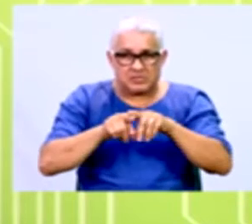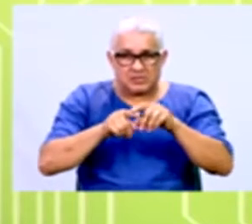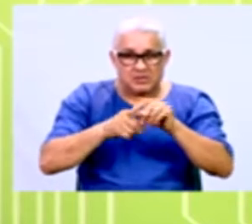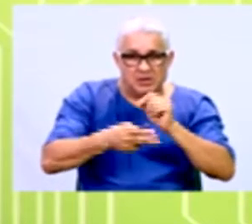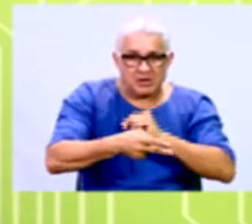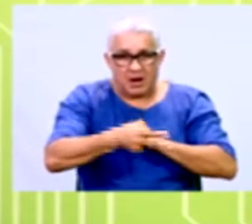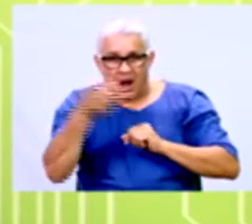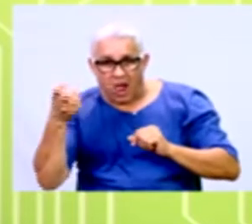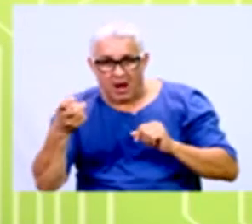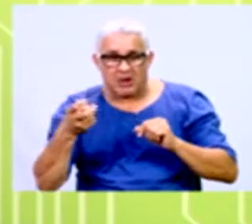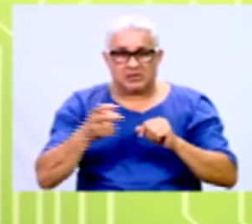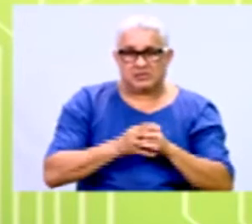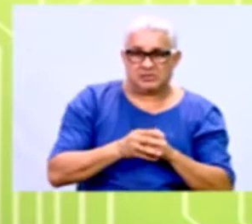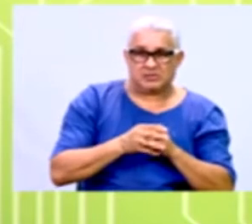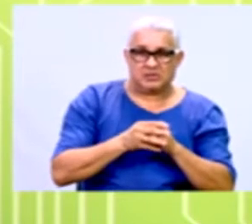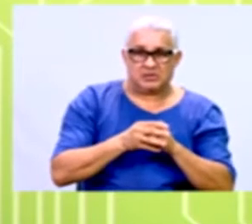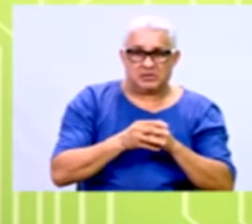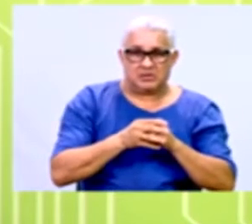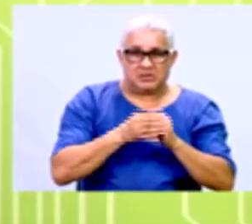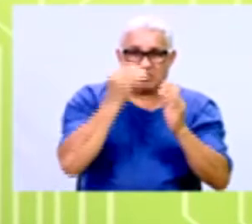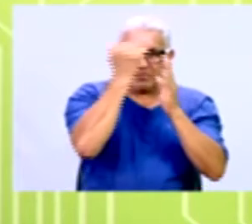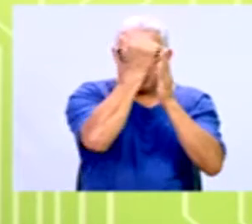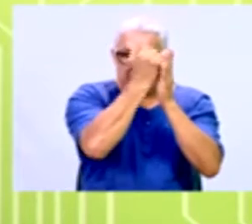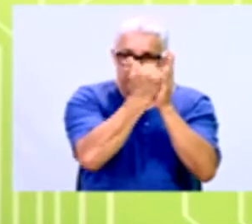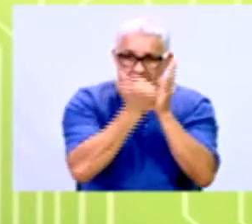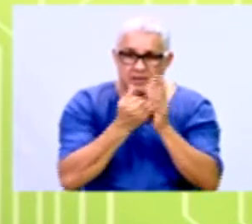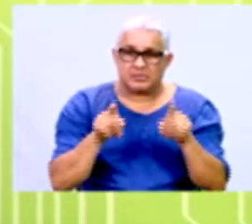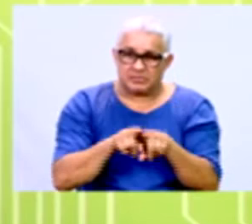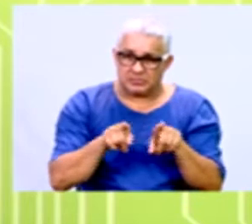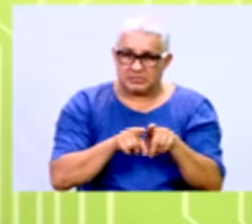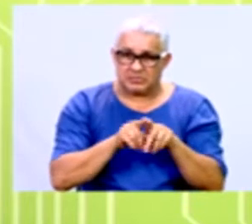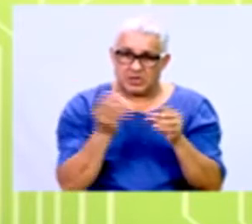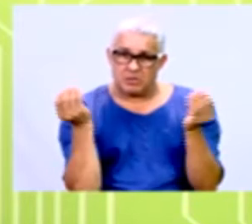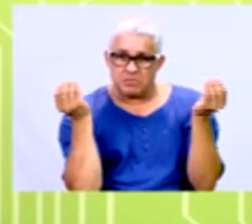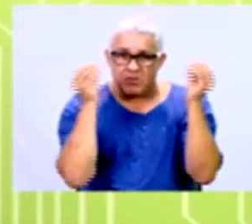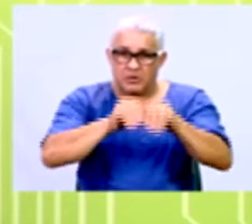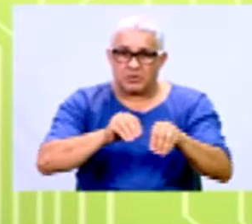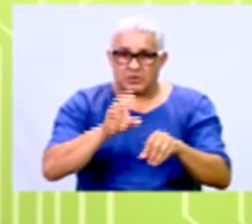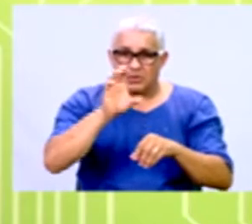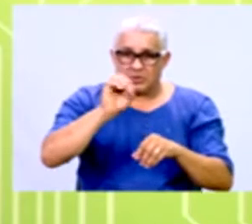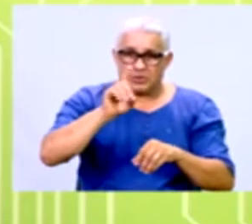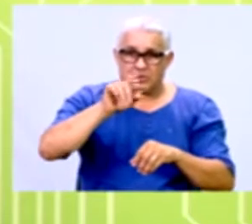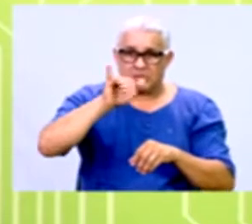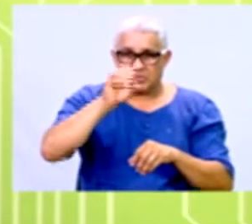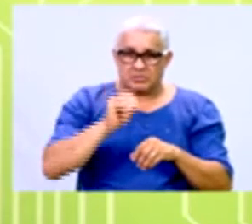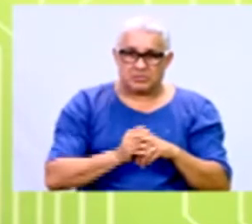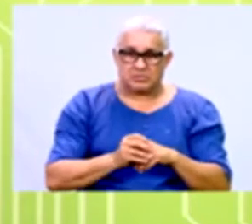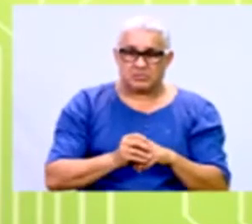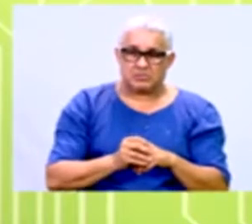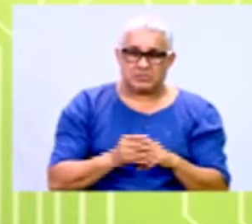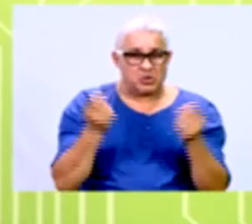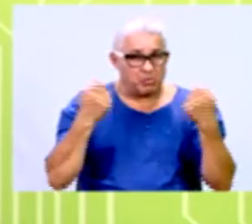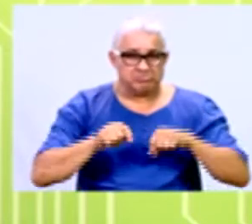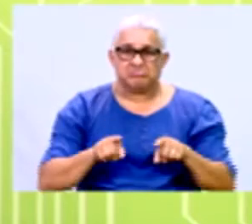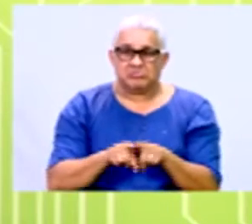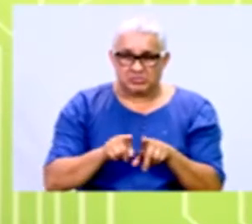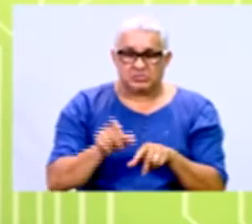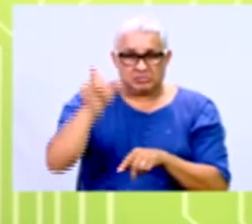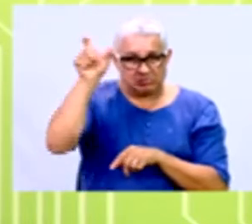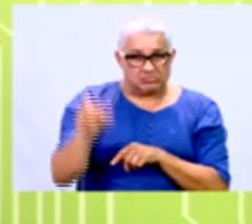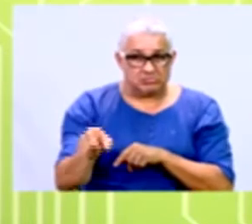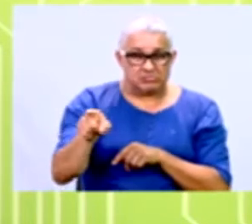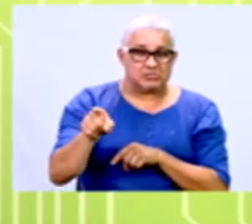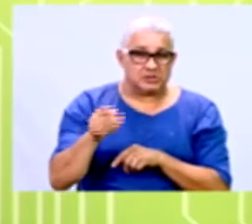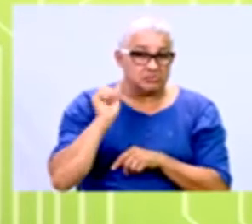seu sistema, fazer SQL injection, enfim, trabalhar essas questões que normalmente usuários com um pouquinho